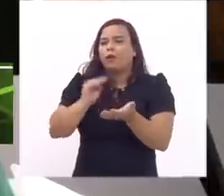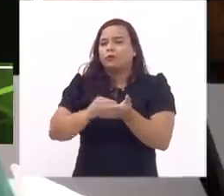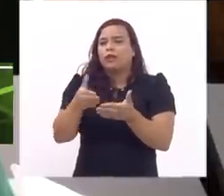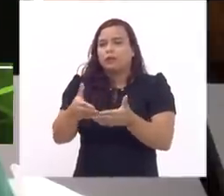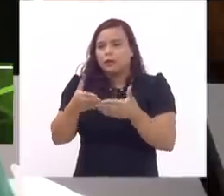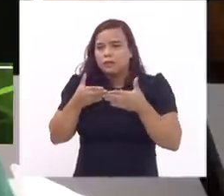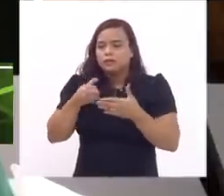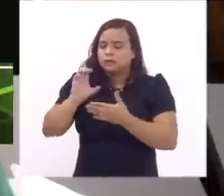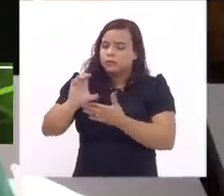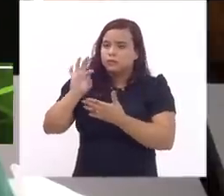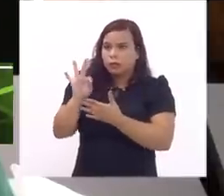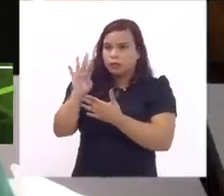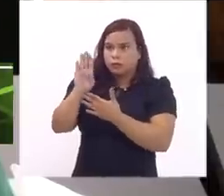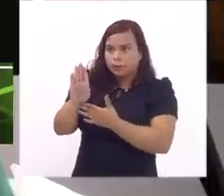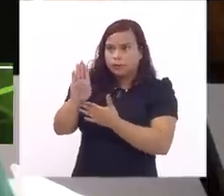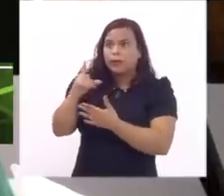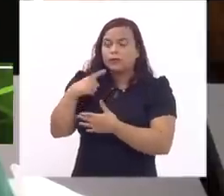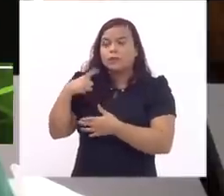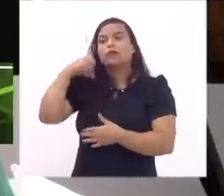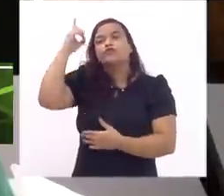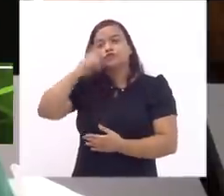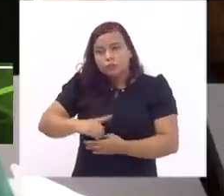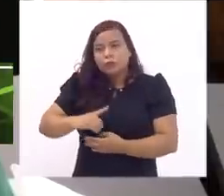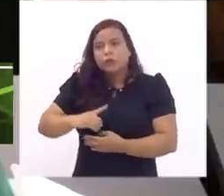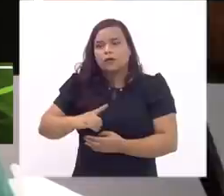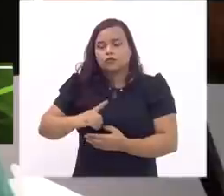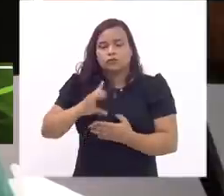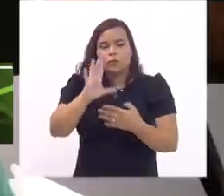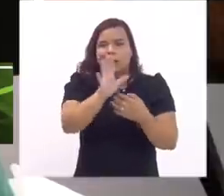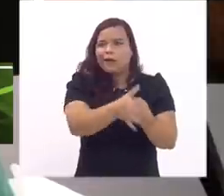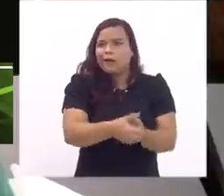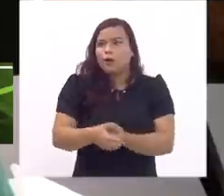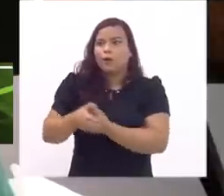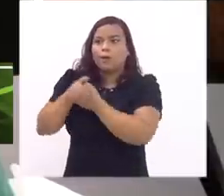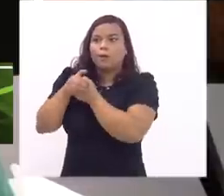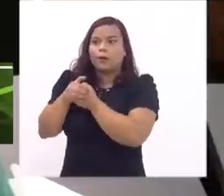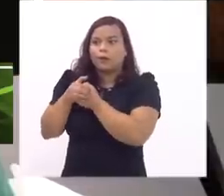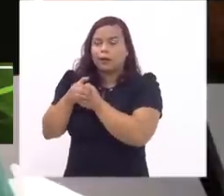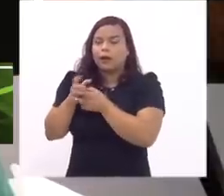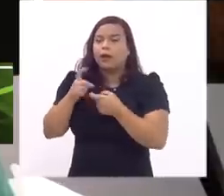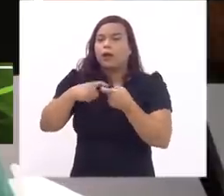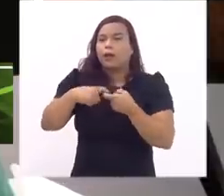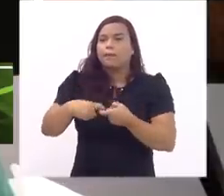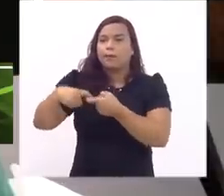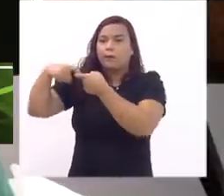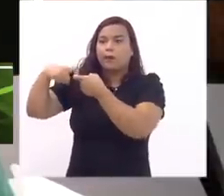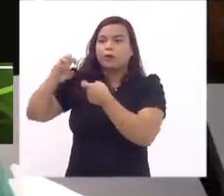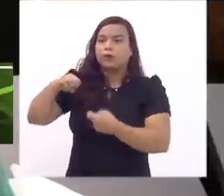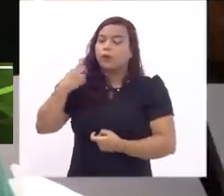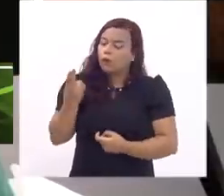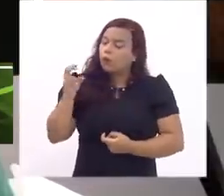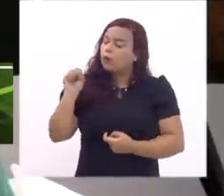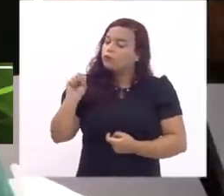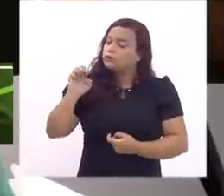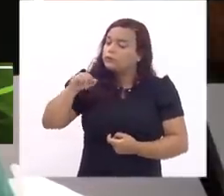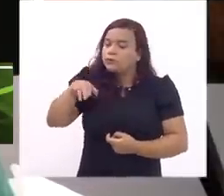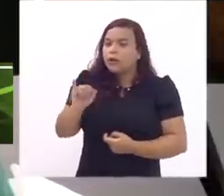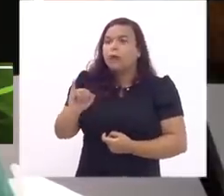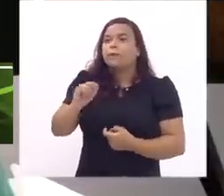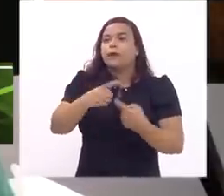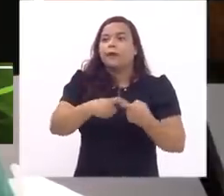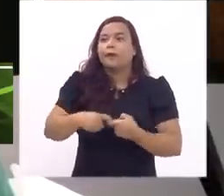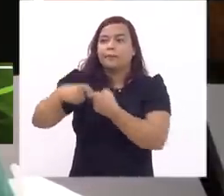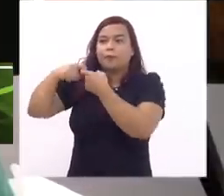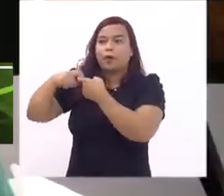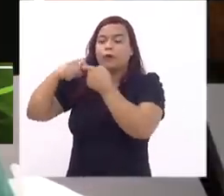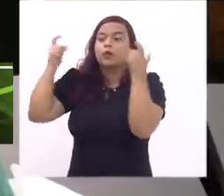o direito a recolher as suas expensas por meio exclusivo de reboque ou semi-reboque, o veículo até o